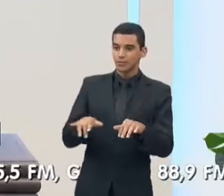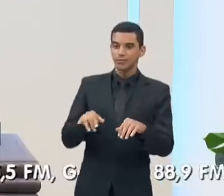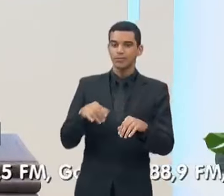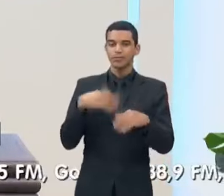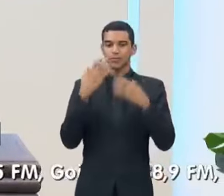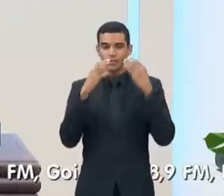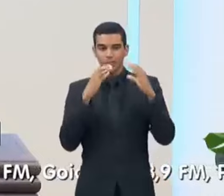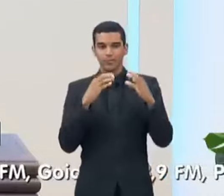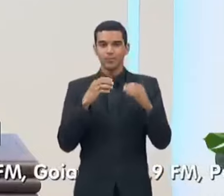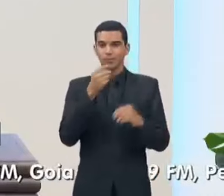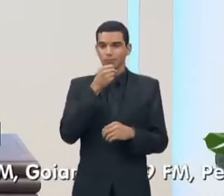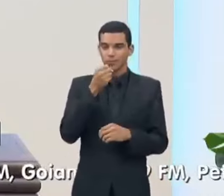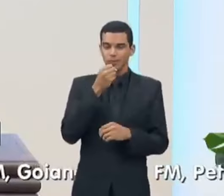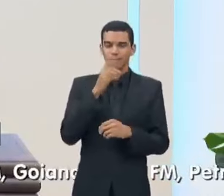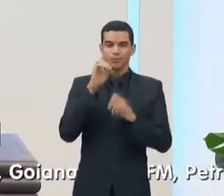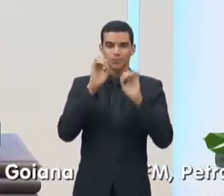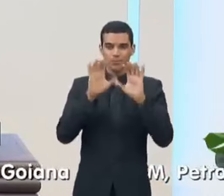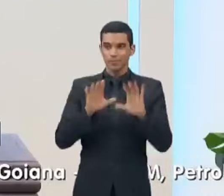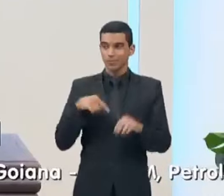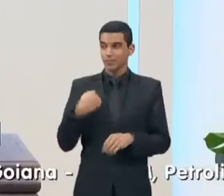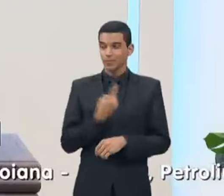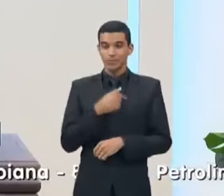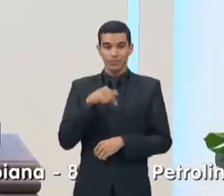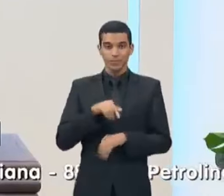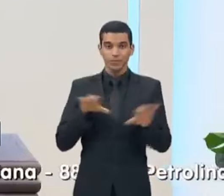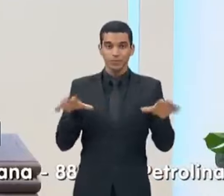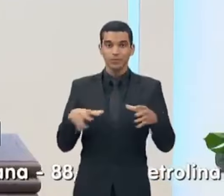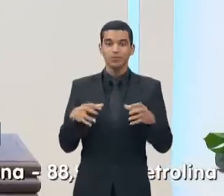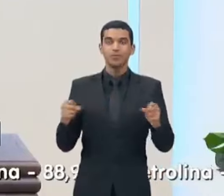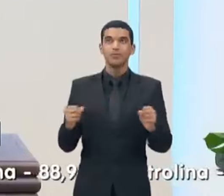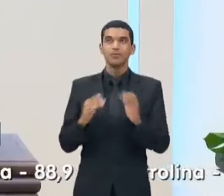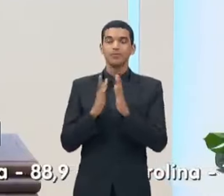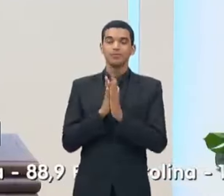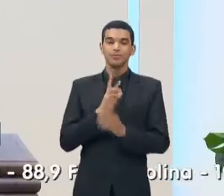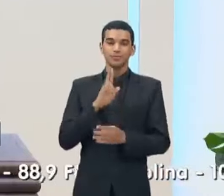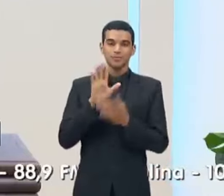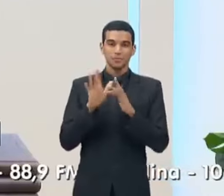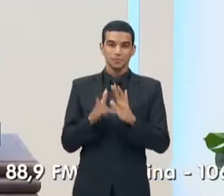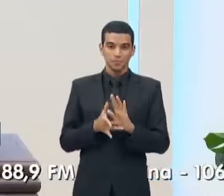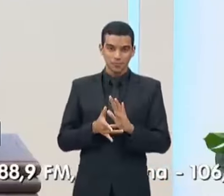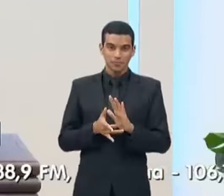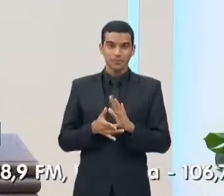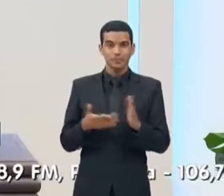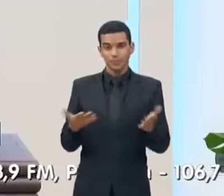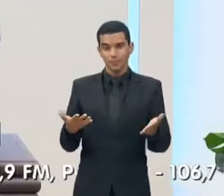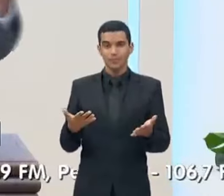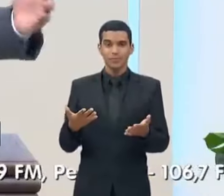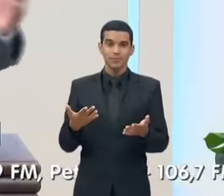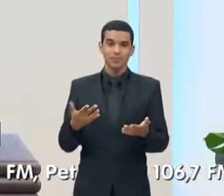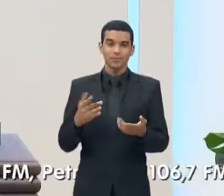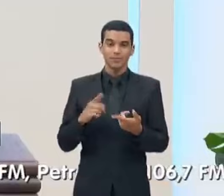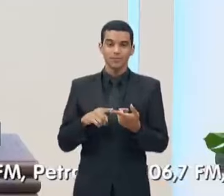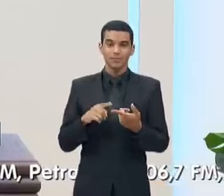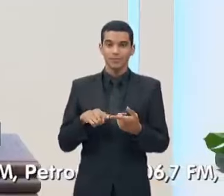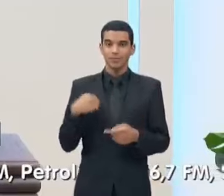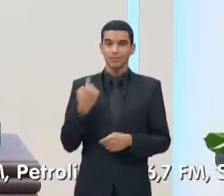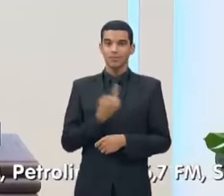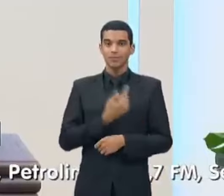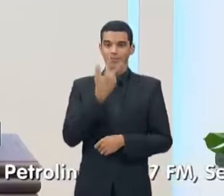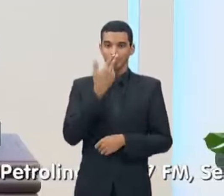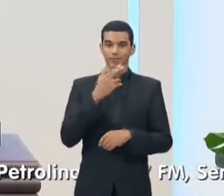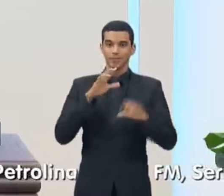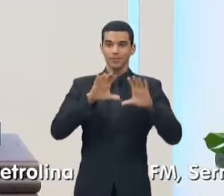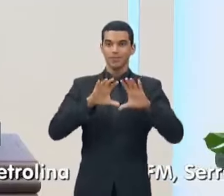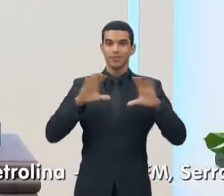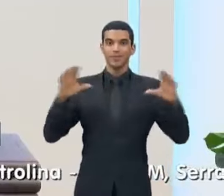juntos para adorar, como dissemos, adorar o nome do Senhor Jesus, por que não dizer esta grande congregação, não é?